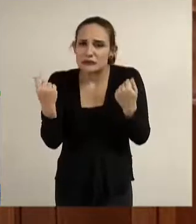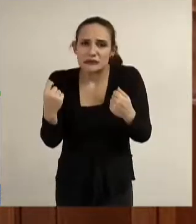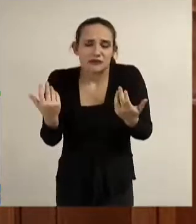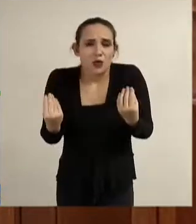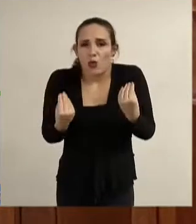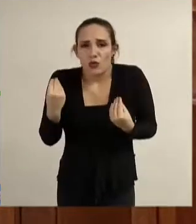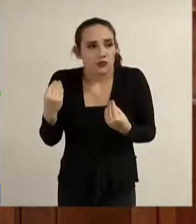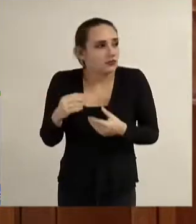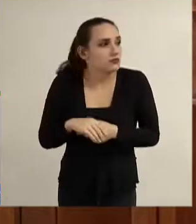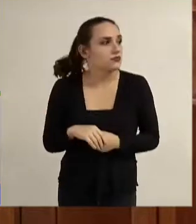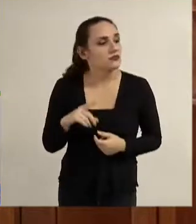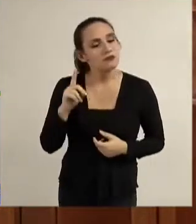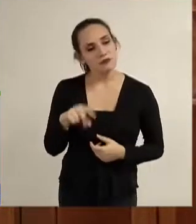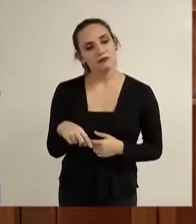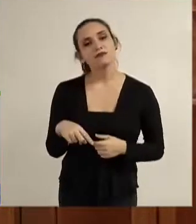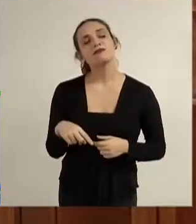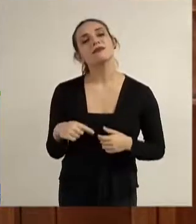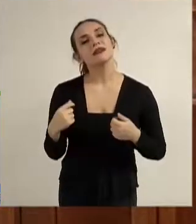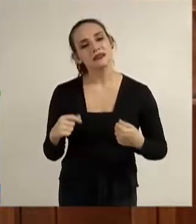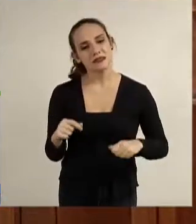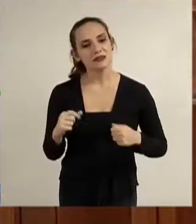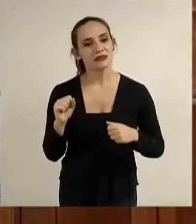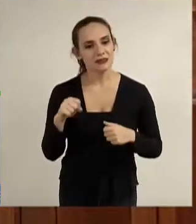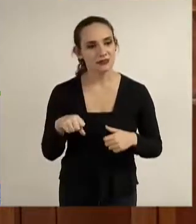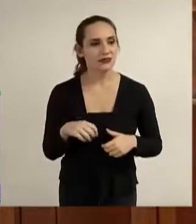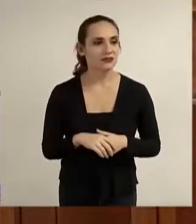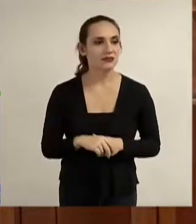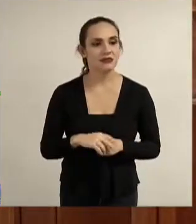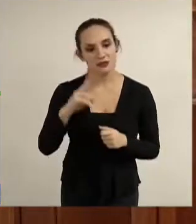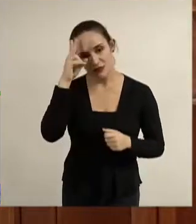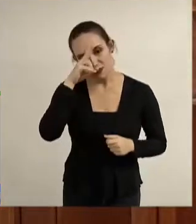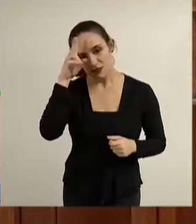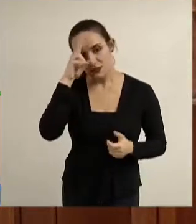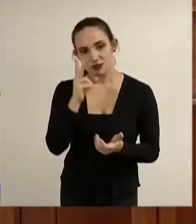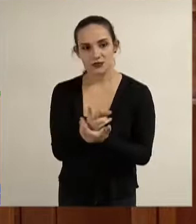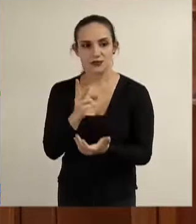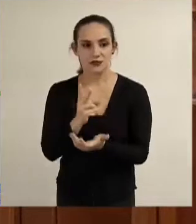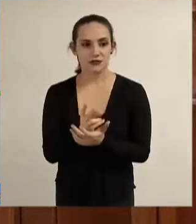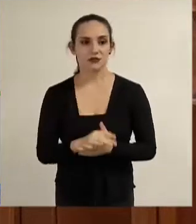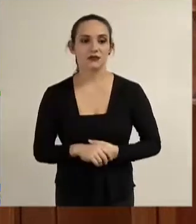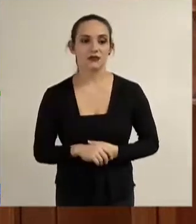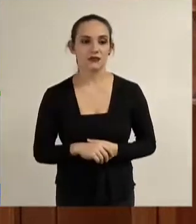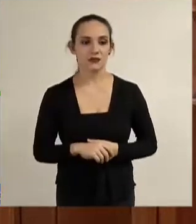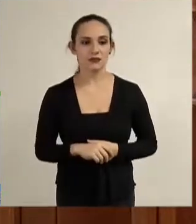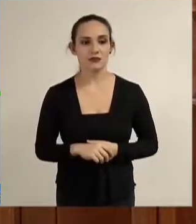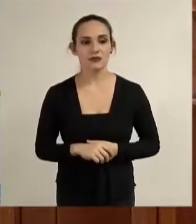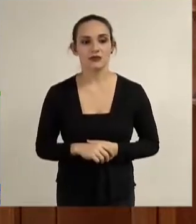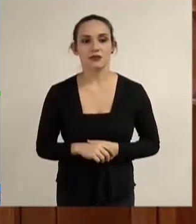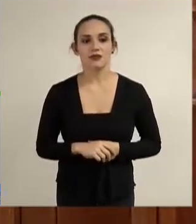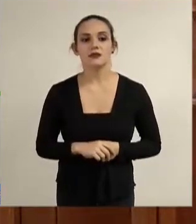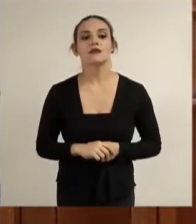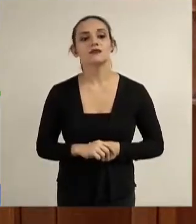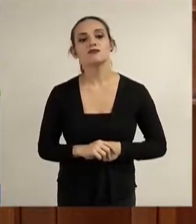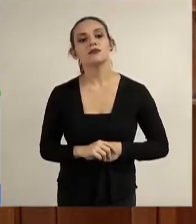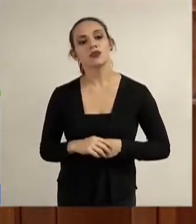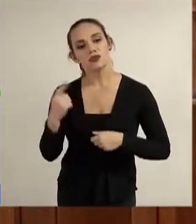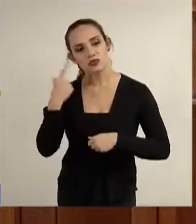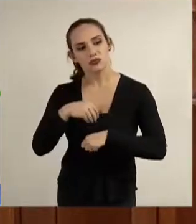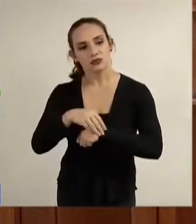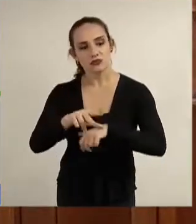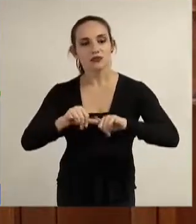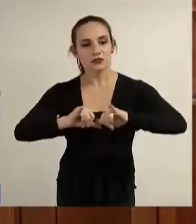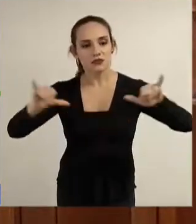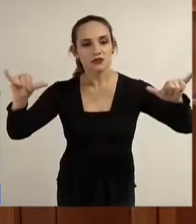Portanto, esses exemplos é preciso que nós estejamos lembrando deles para que possamos nos dar força a levar essa